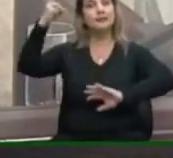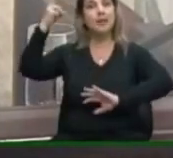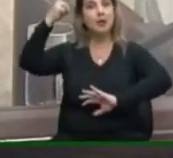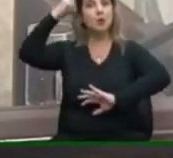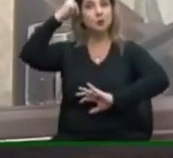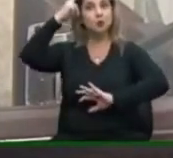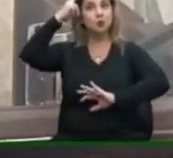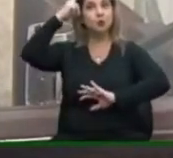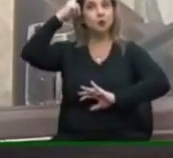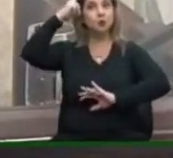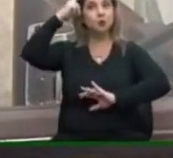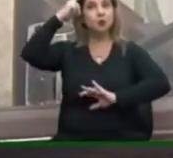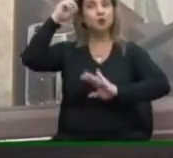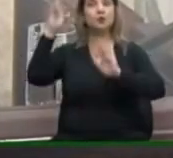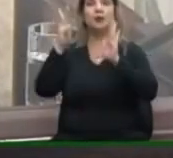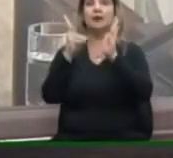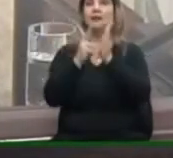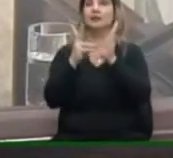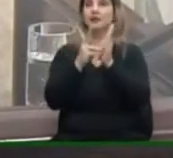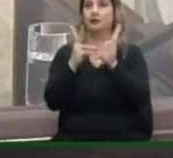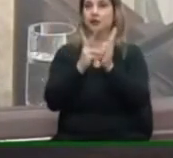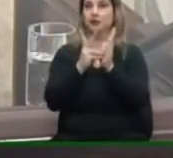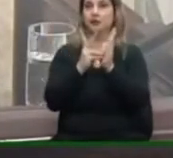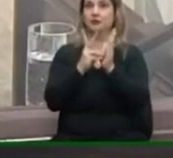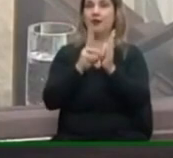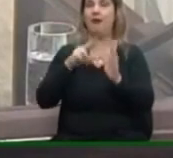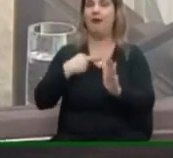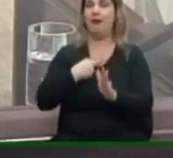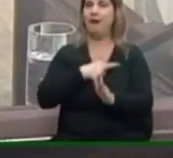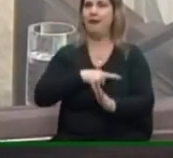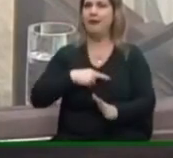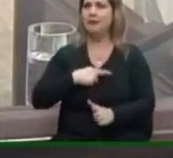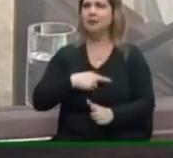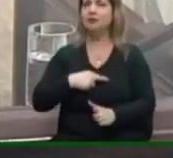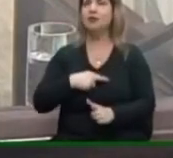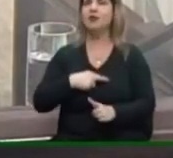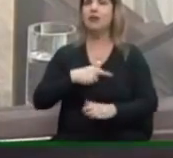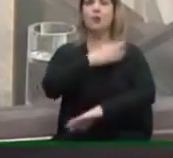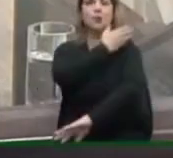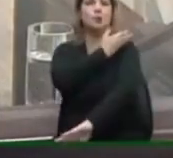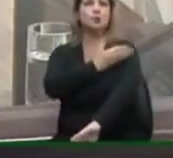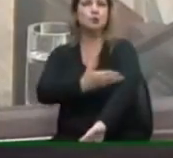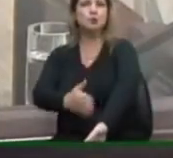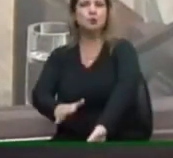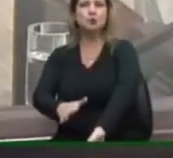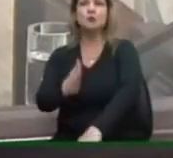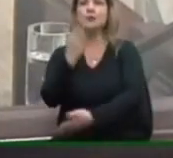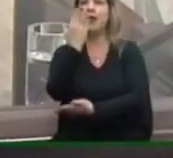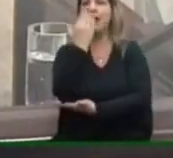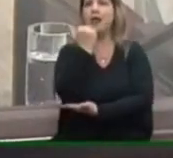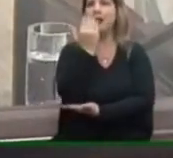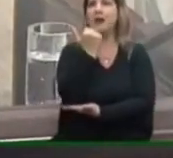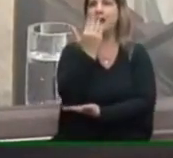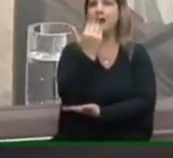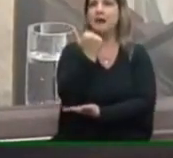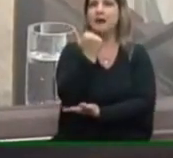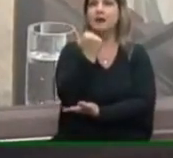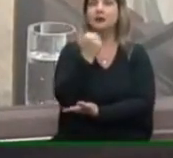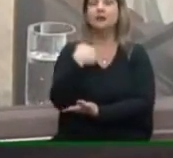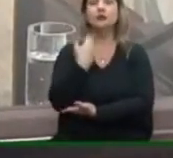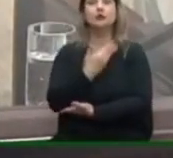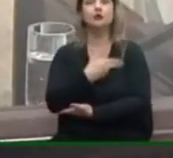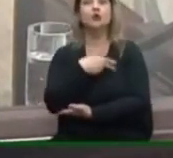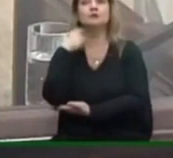cultura indígena a sua religiosidade os seus costumes seus hábitos alimentares e